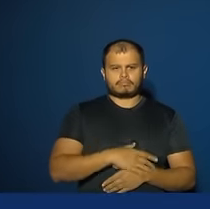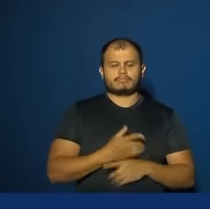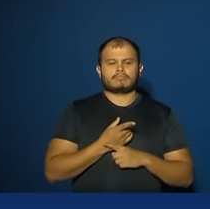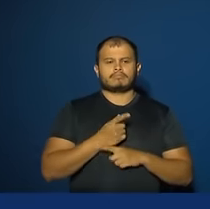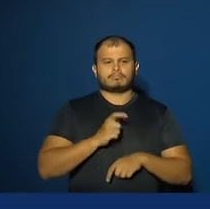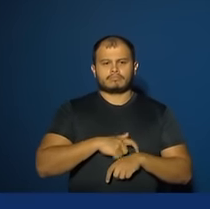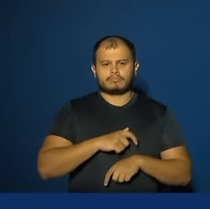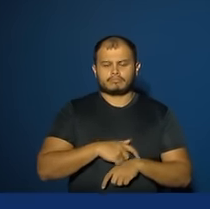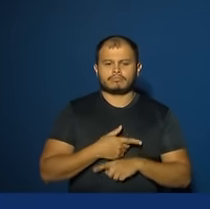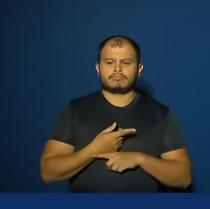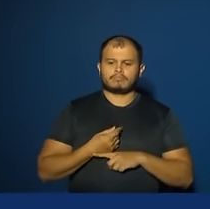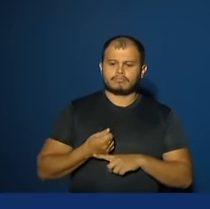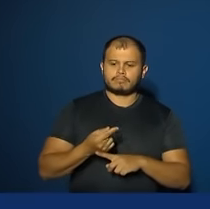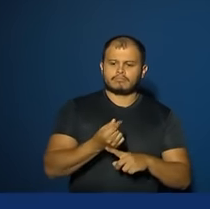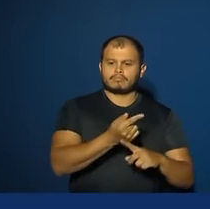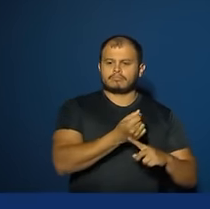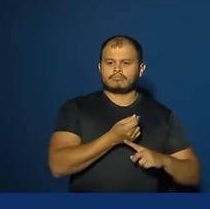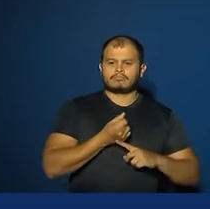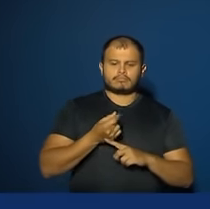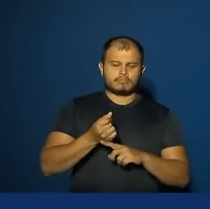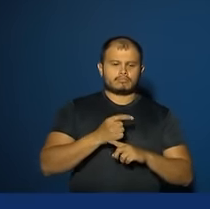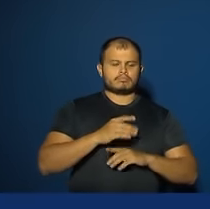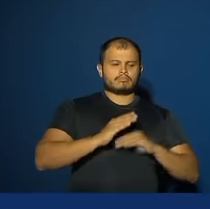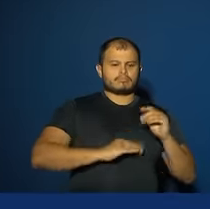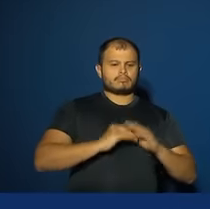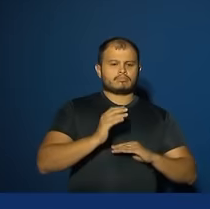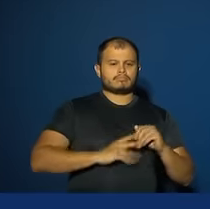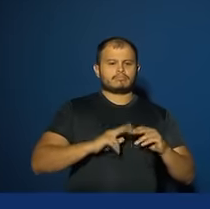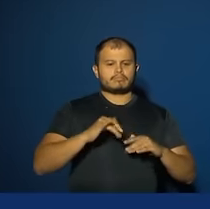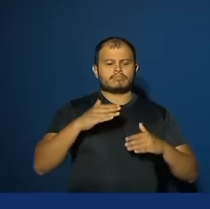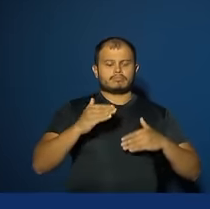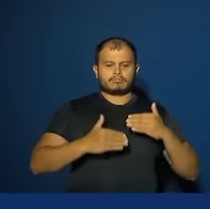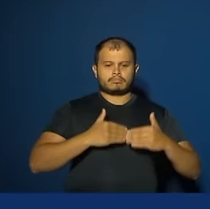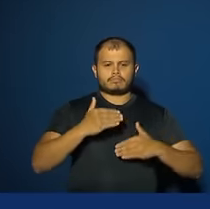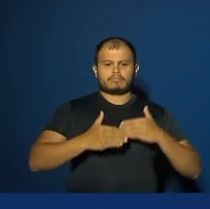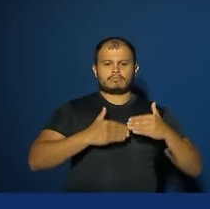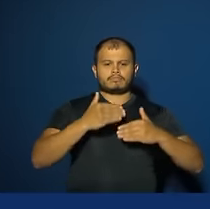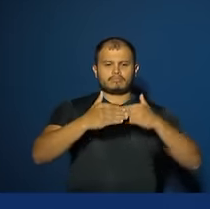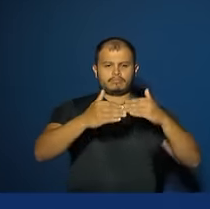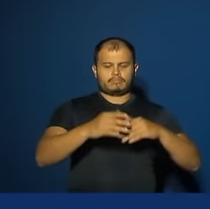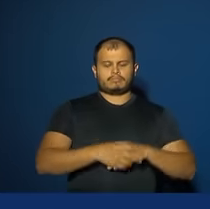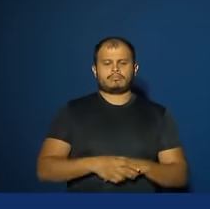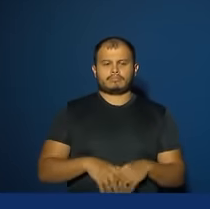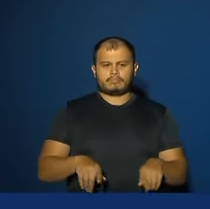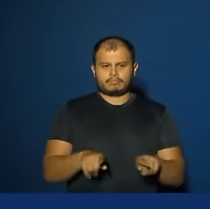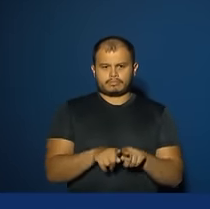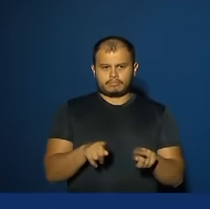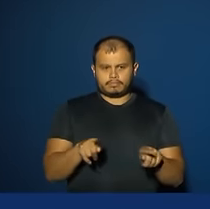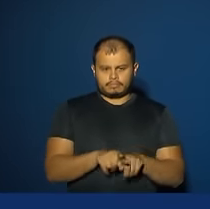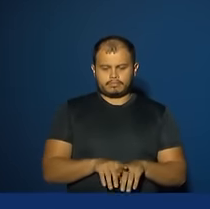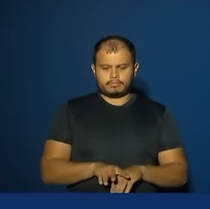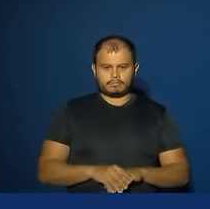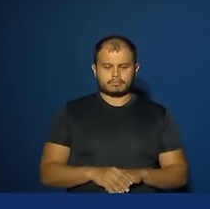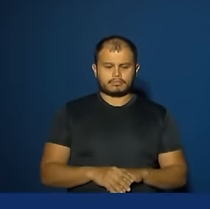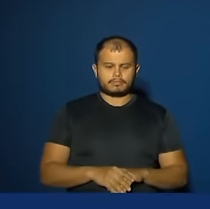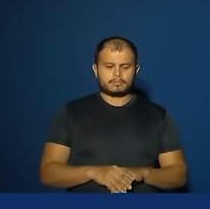bens, que os preços de serviços vão evoluir condizentemente com a manutenção da